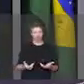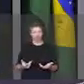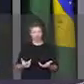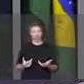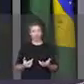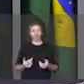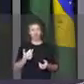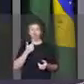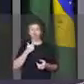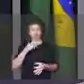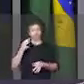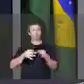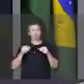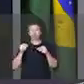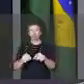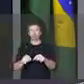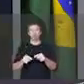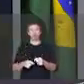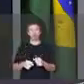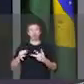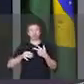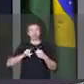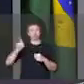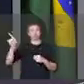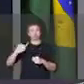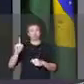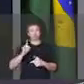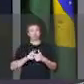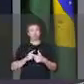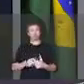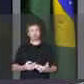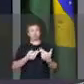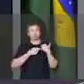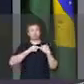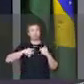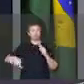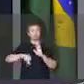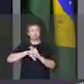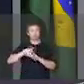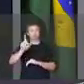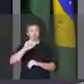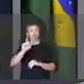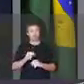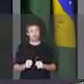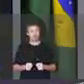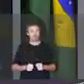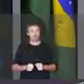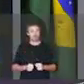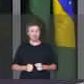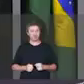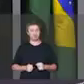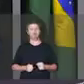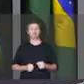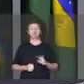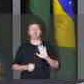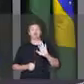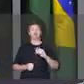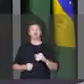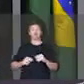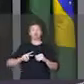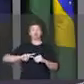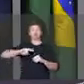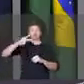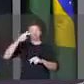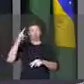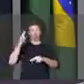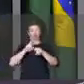ser julgadas no judiciário, porque não constituem crime. Mais do que o dobro da pena